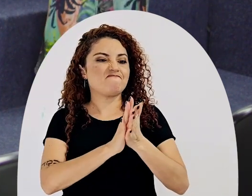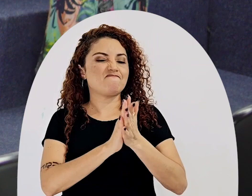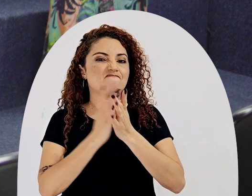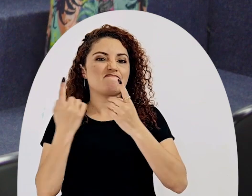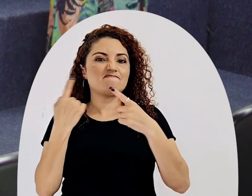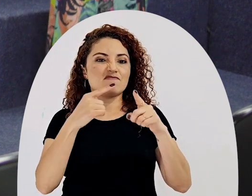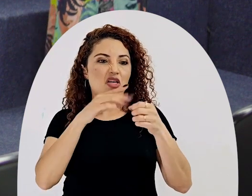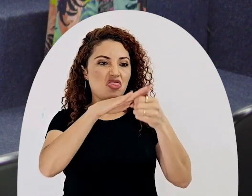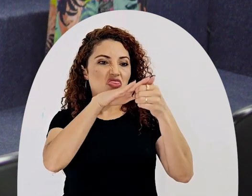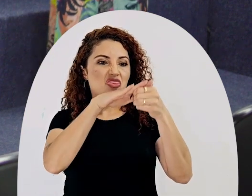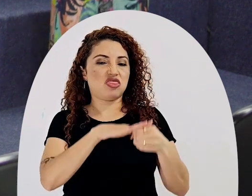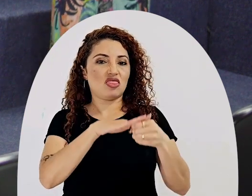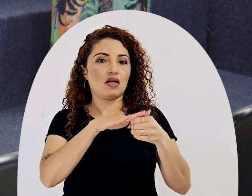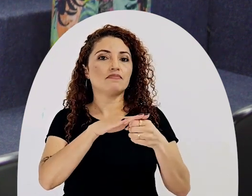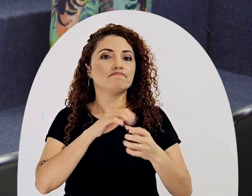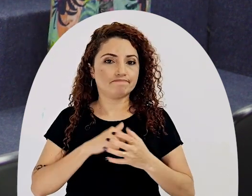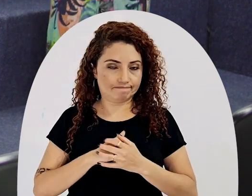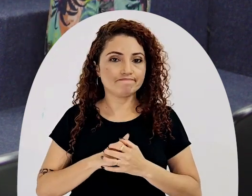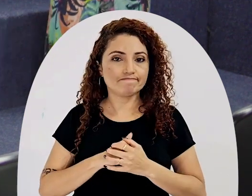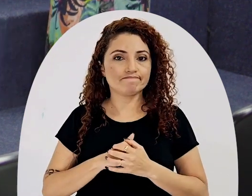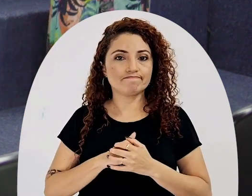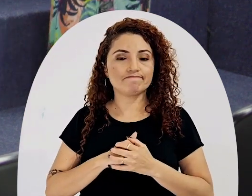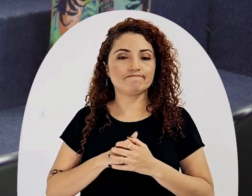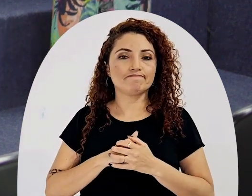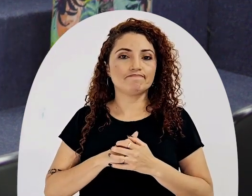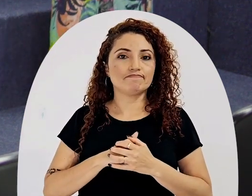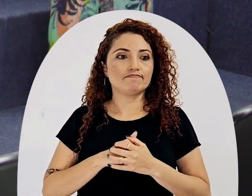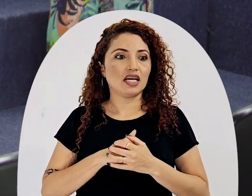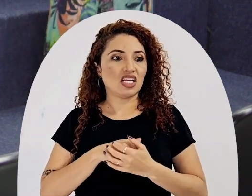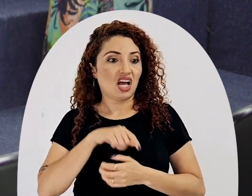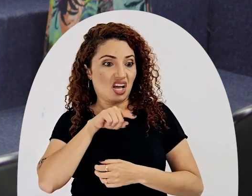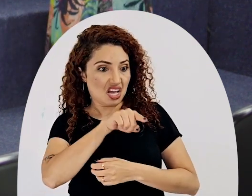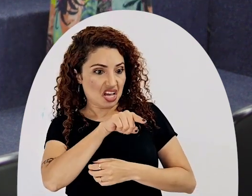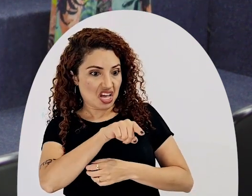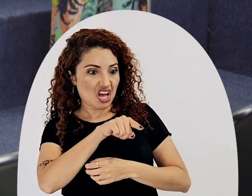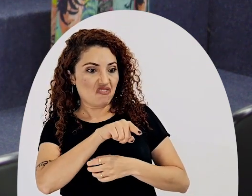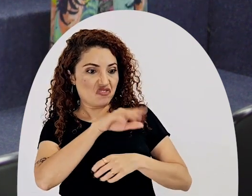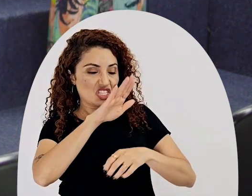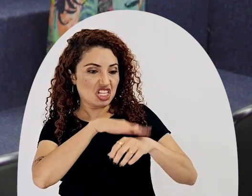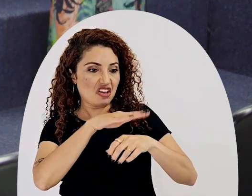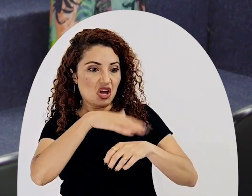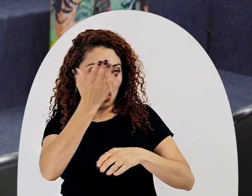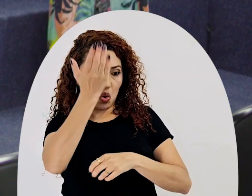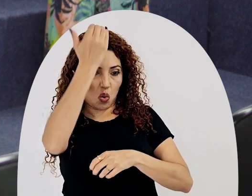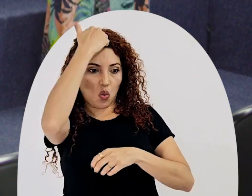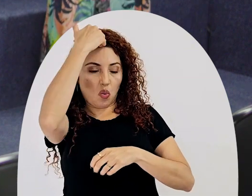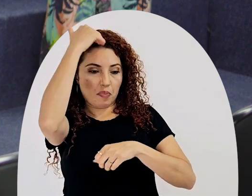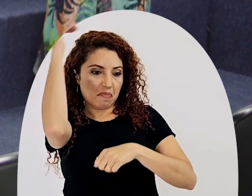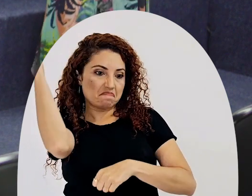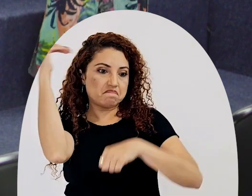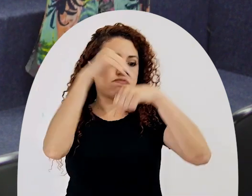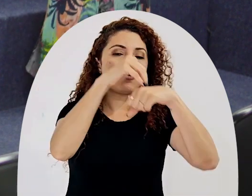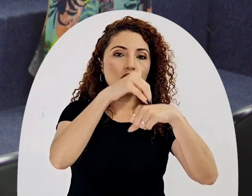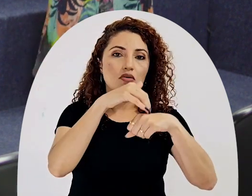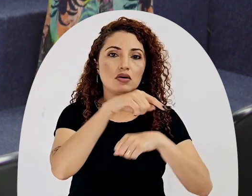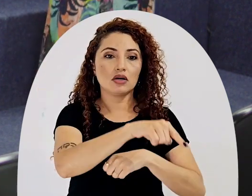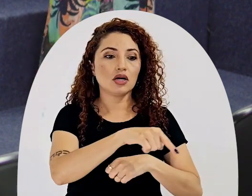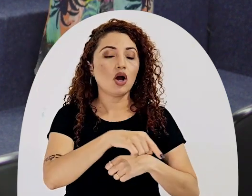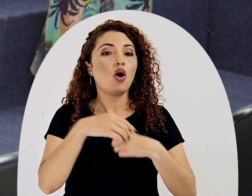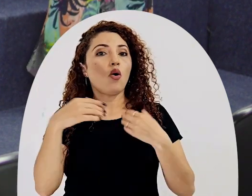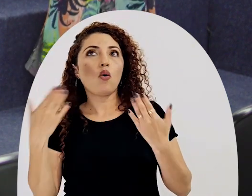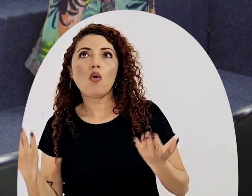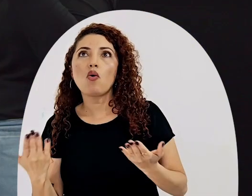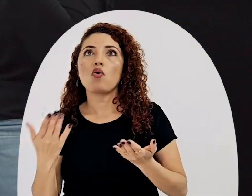da pessoa. Né? Imputar à pessoa uma culpa por um trabalho, uma exigência que não cabe, que